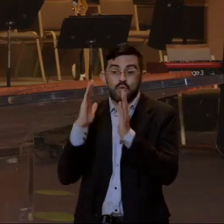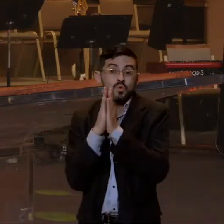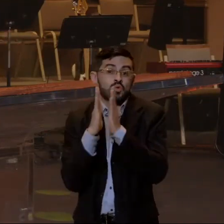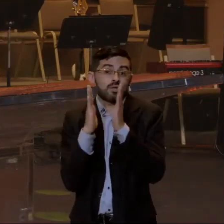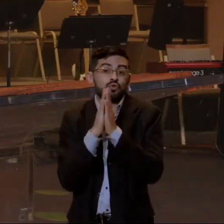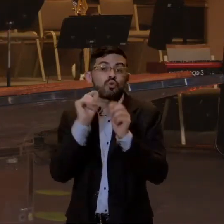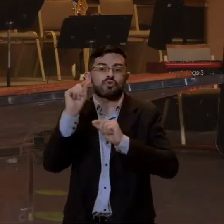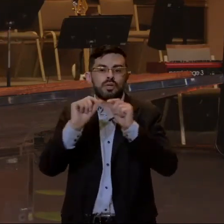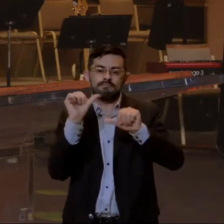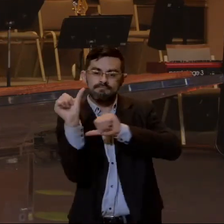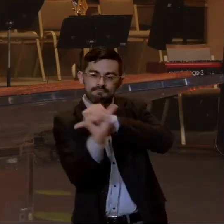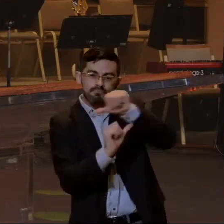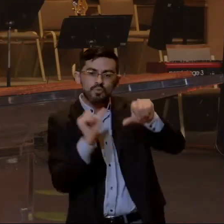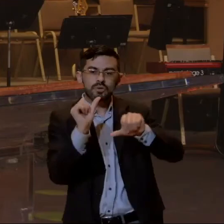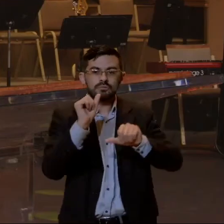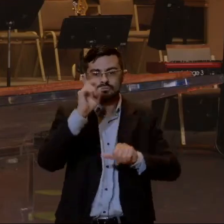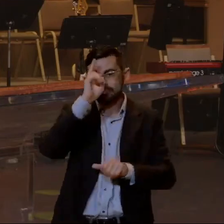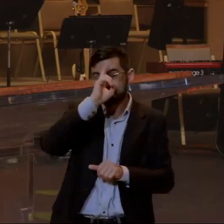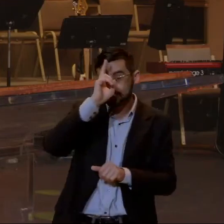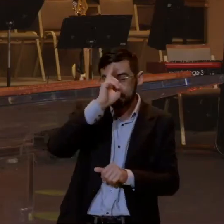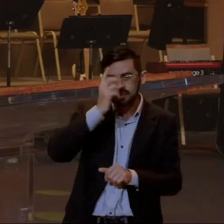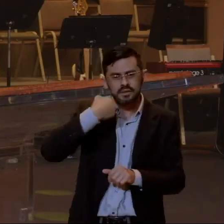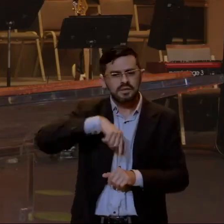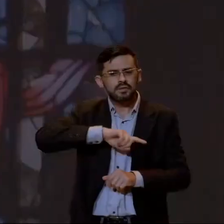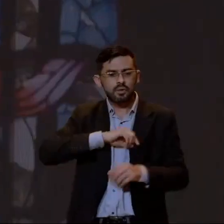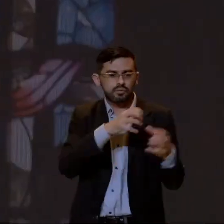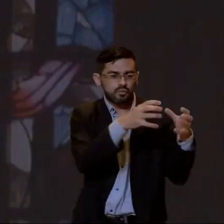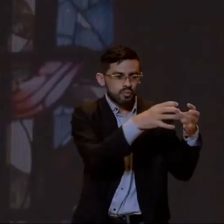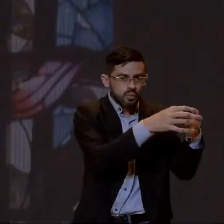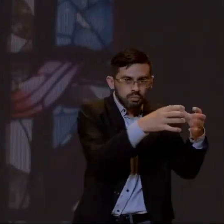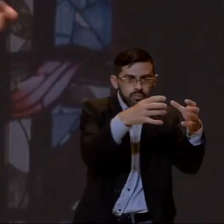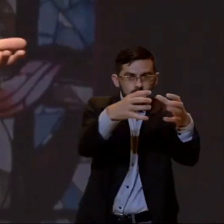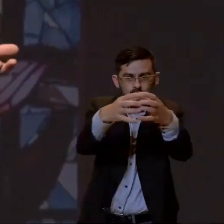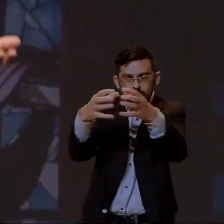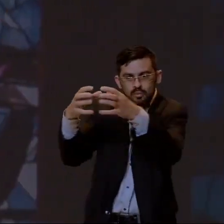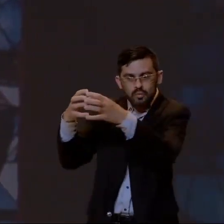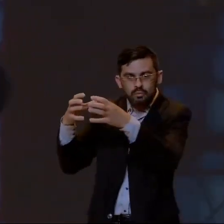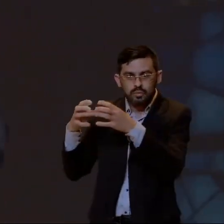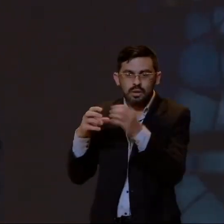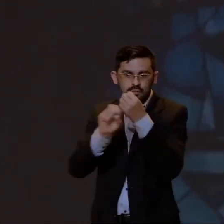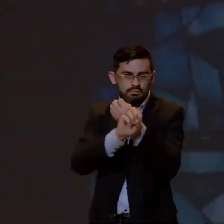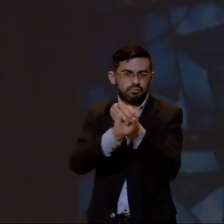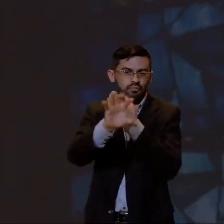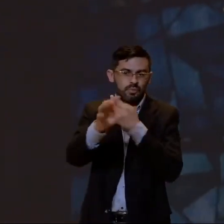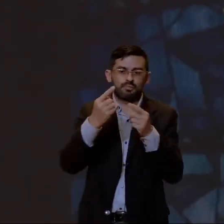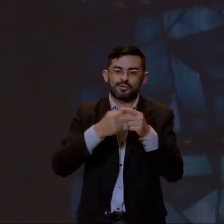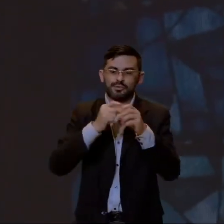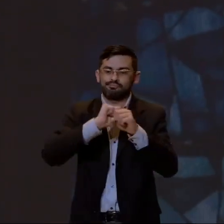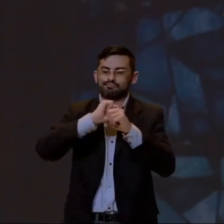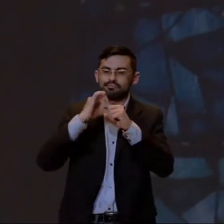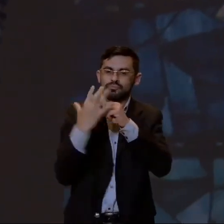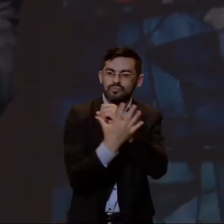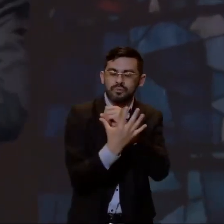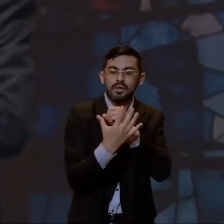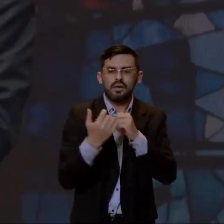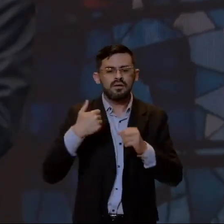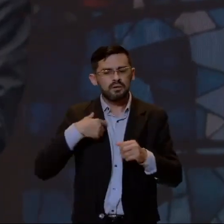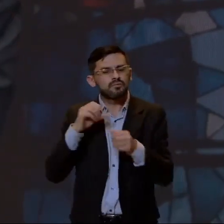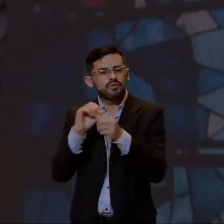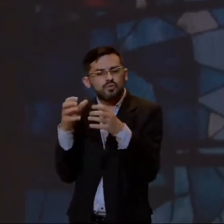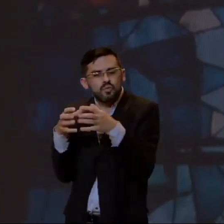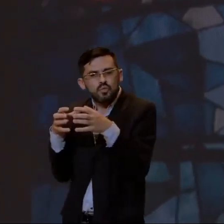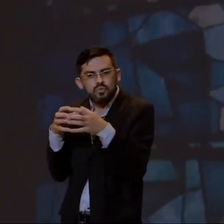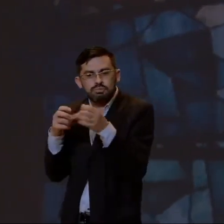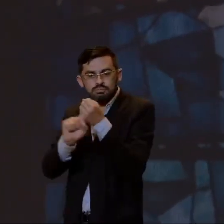que as orações mudam histórias. E nós fizemos grupos de oração, era tudo online por causa da pandemia. E eu fiz um grupinho de